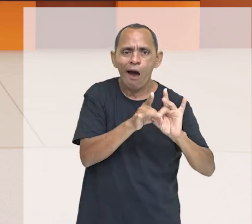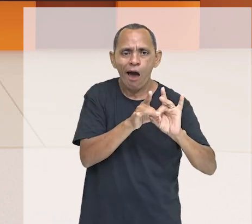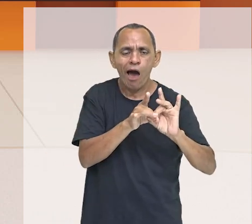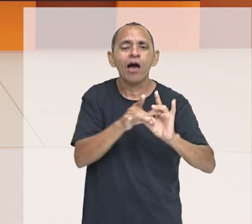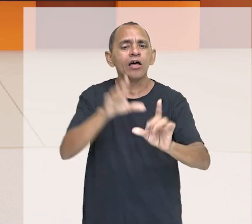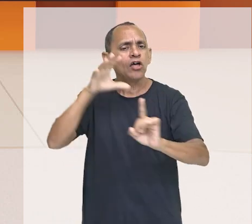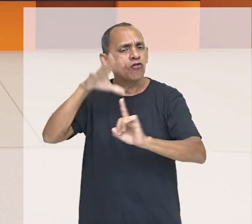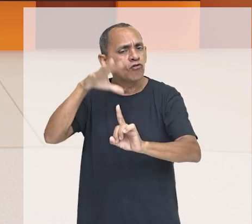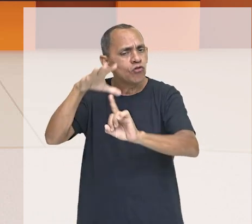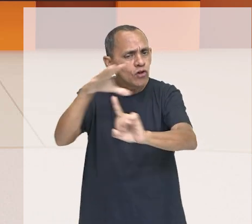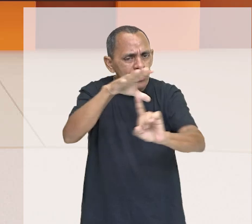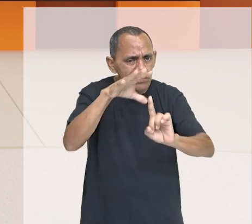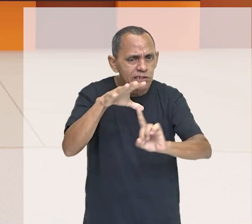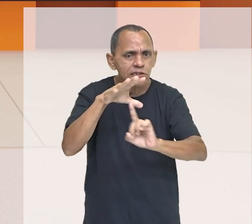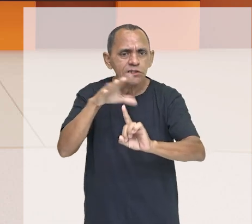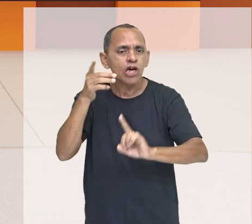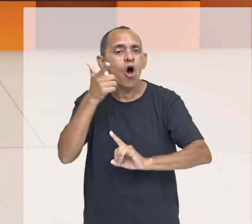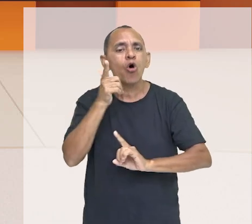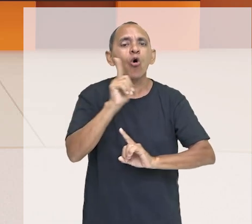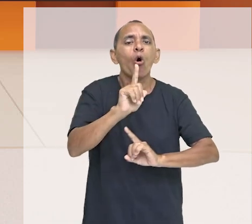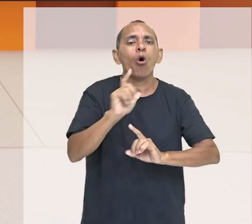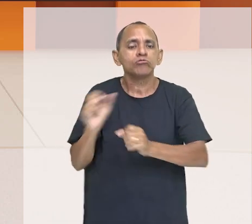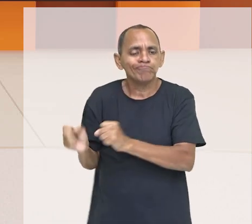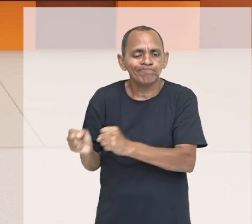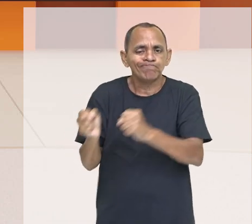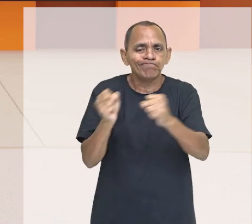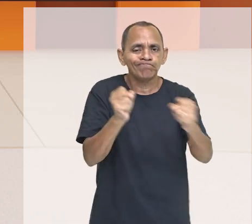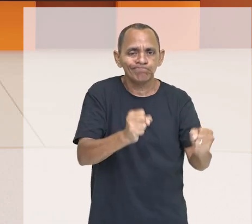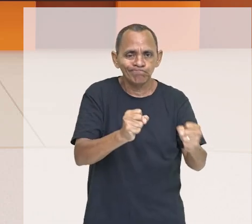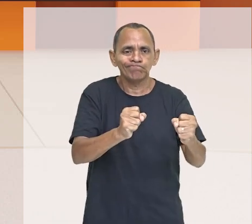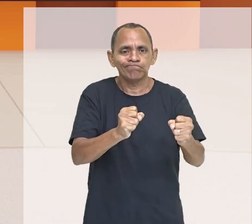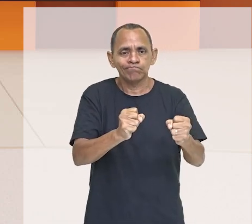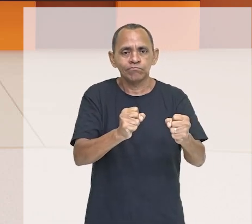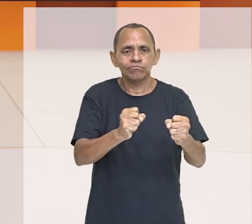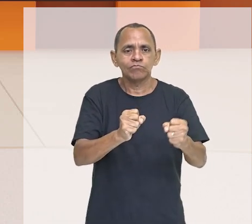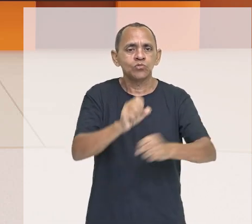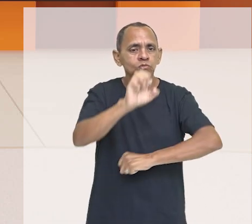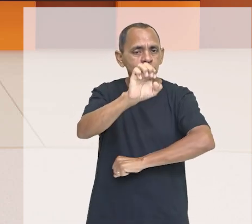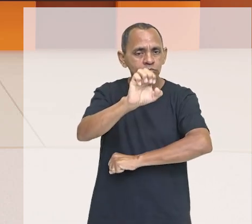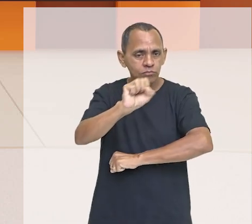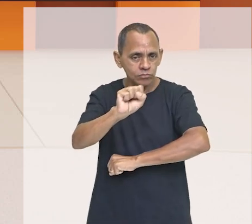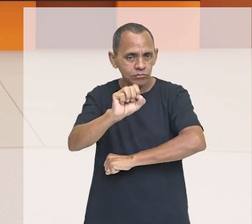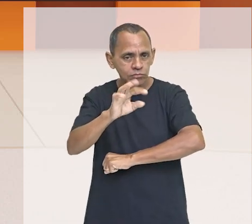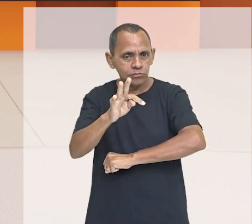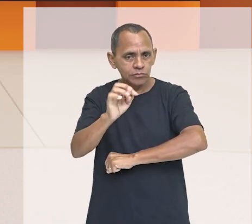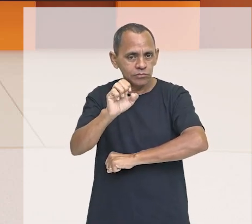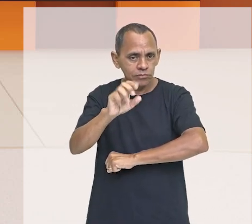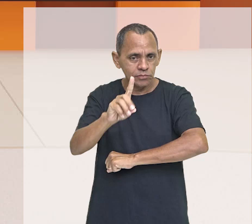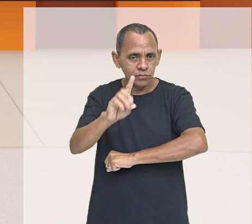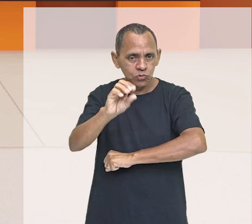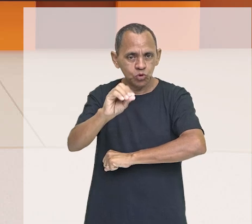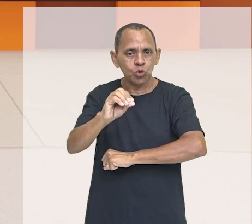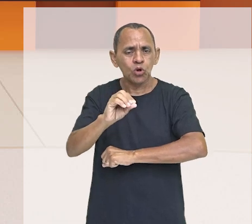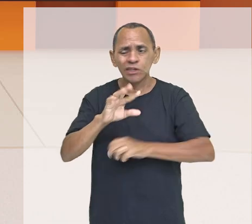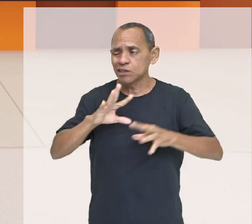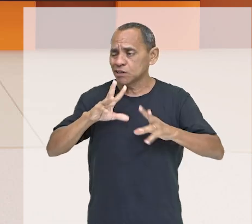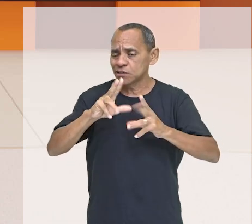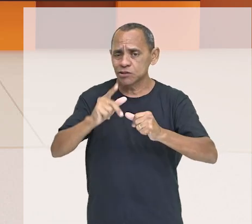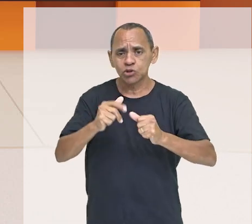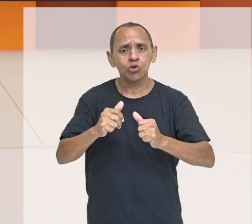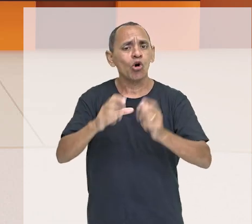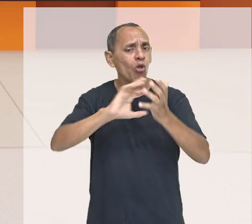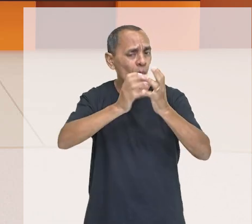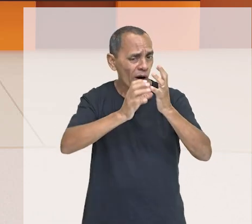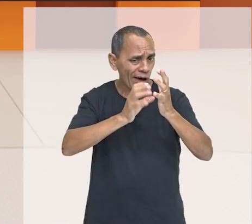para influenciar ou conquistar o poder do Estado. Então, todo partido ele busca